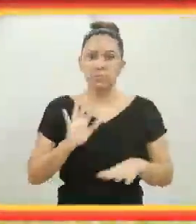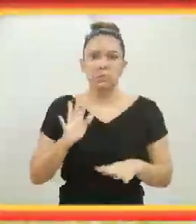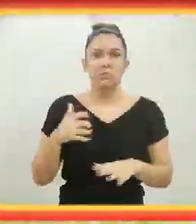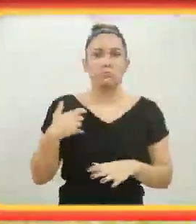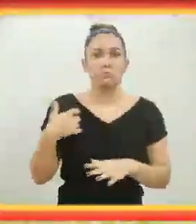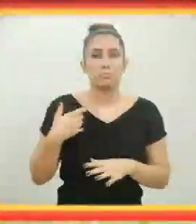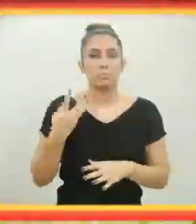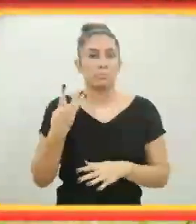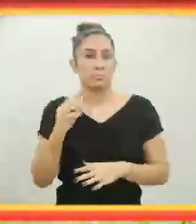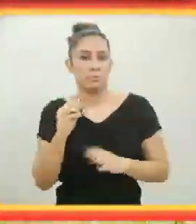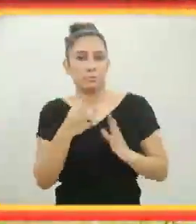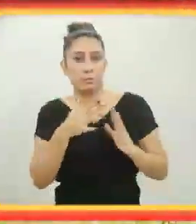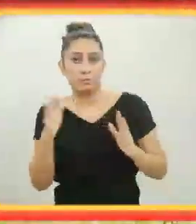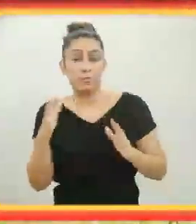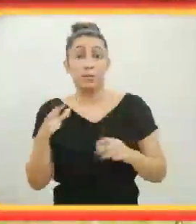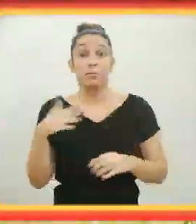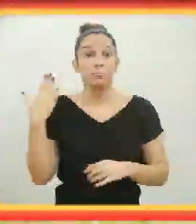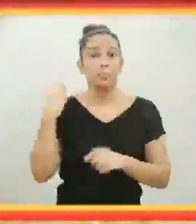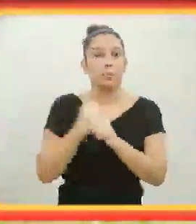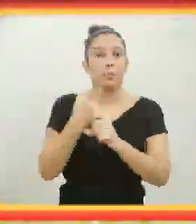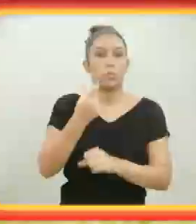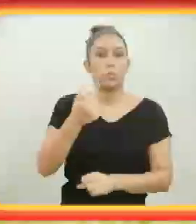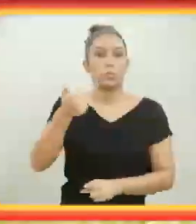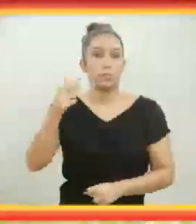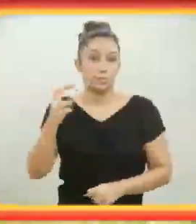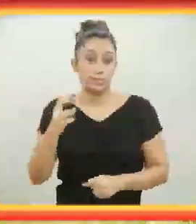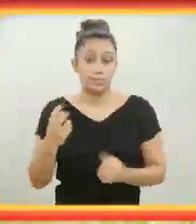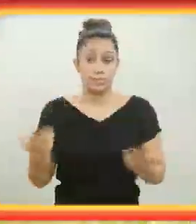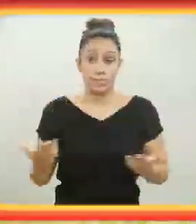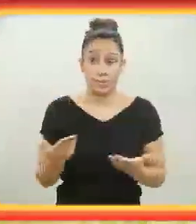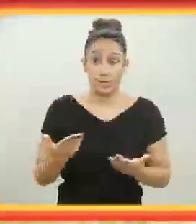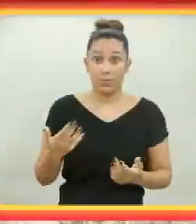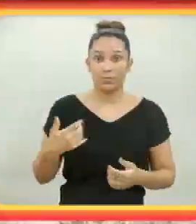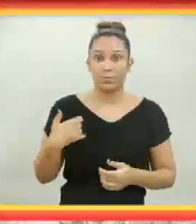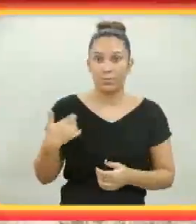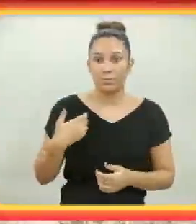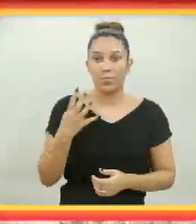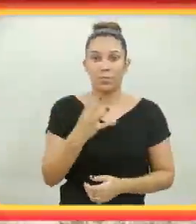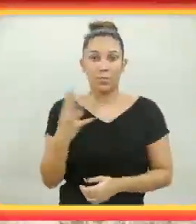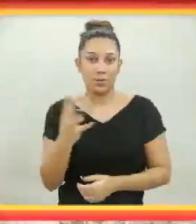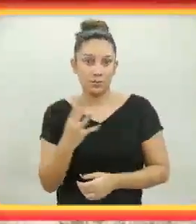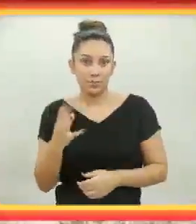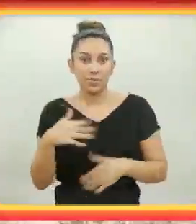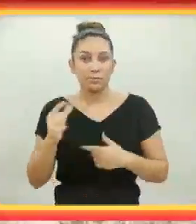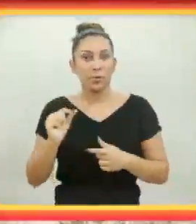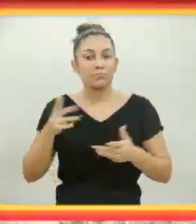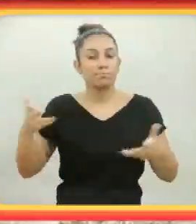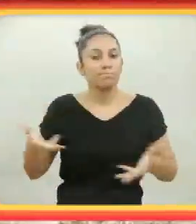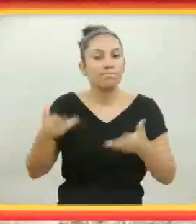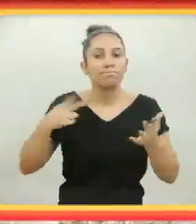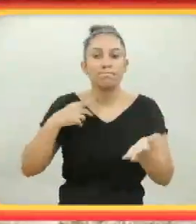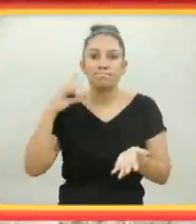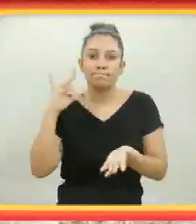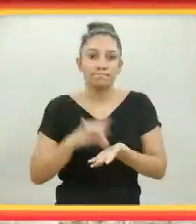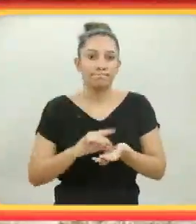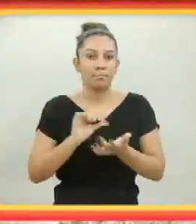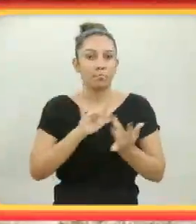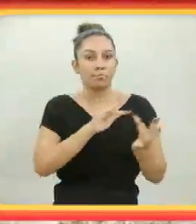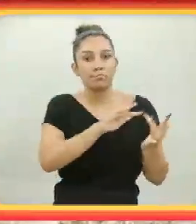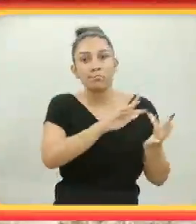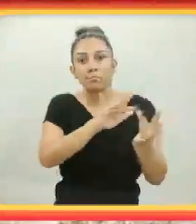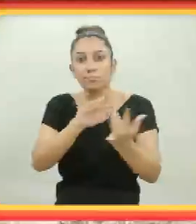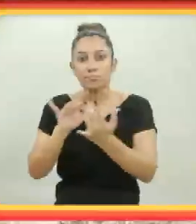a estudar com uma idade um pouco assim avançada e eu comecei meu curso superior aí